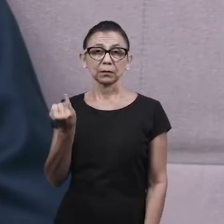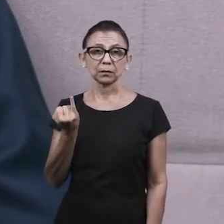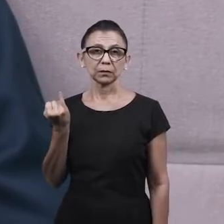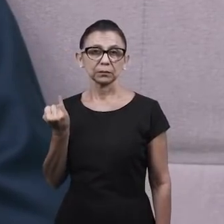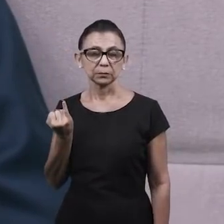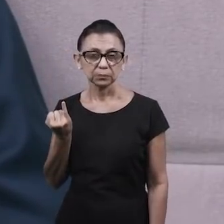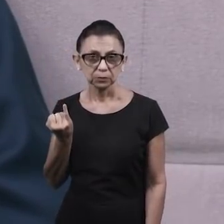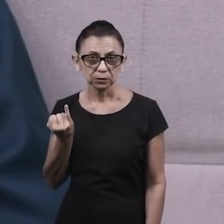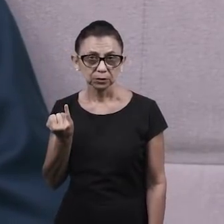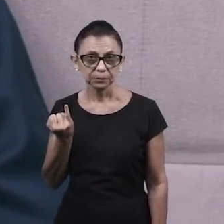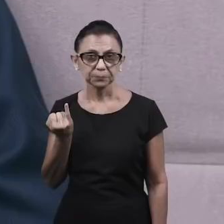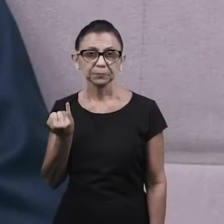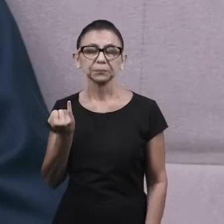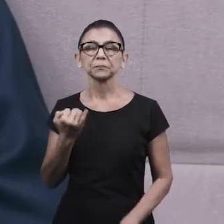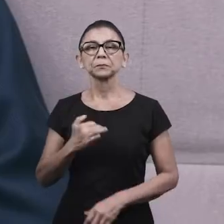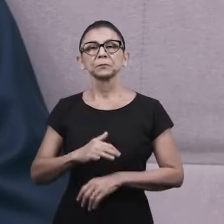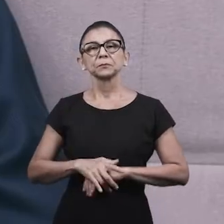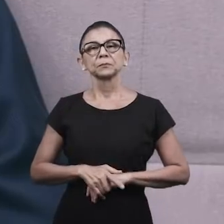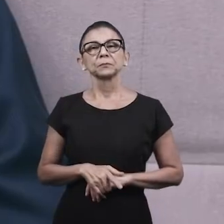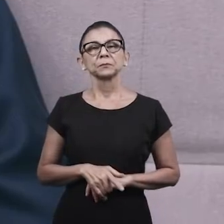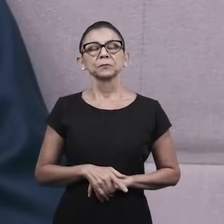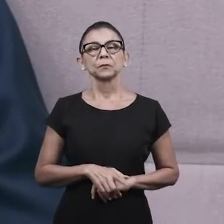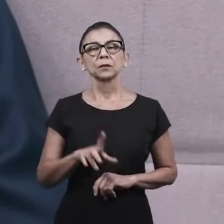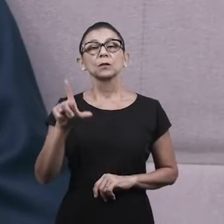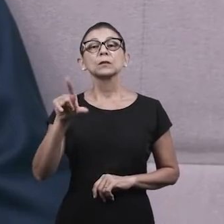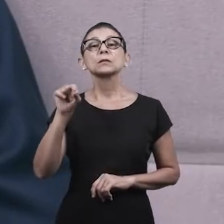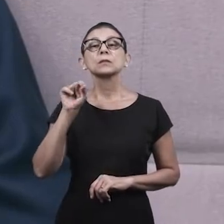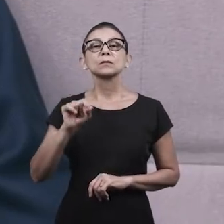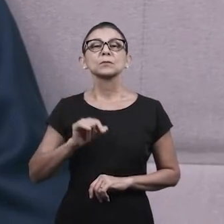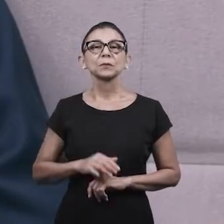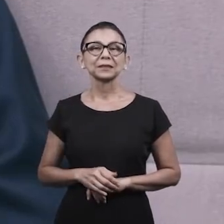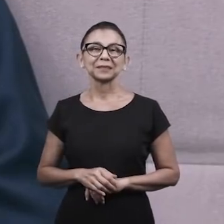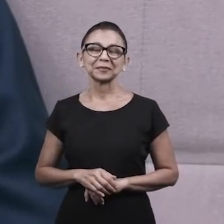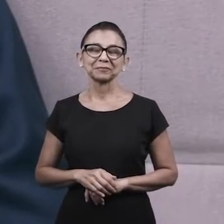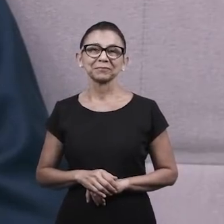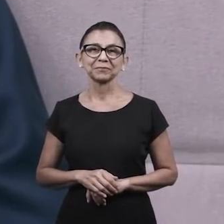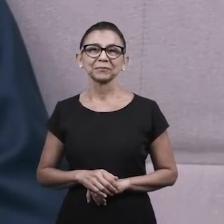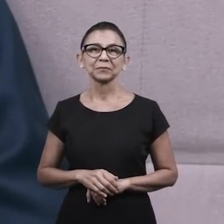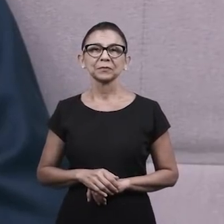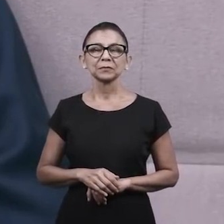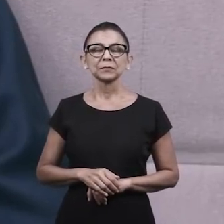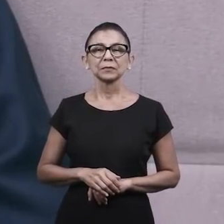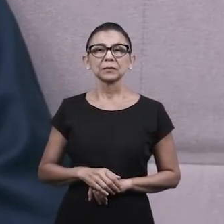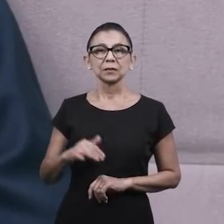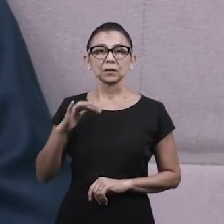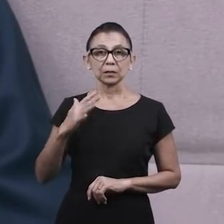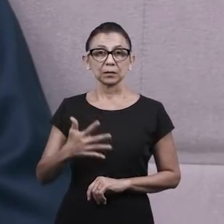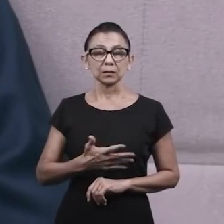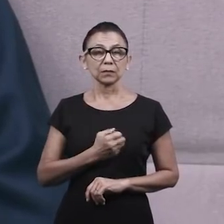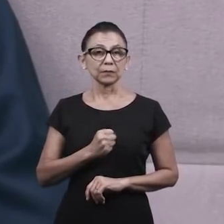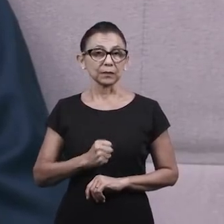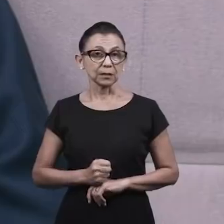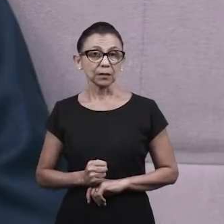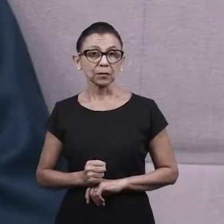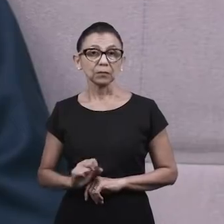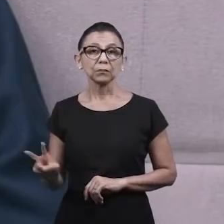Senhor Jesus. O Senhor Jesus quer preservar a nossa fé e a